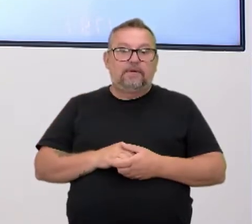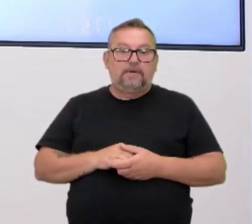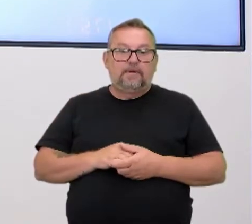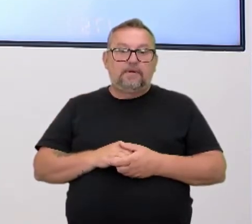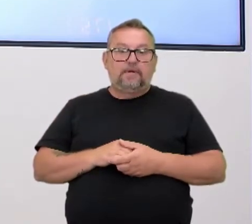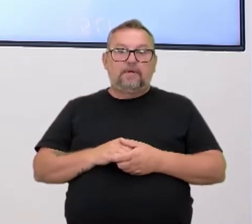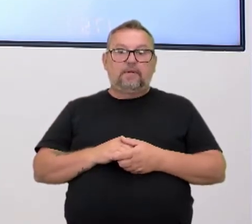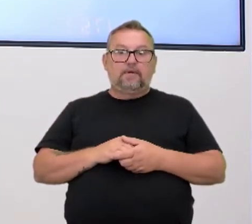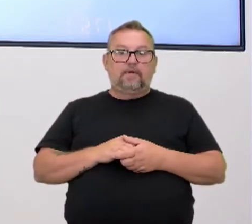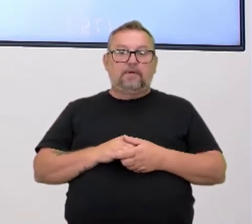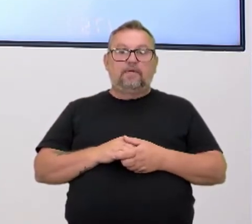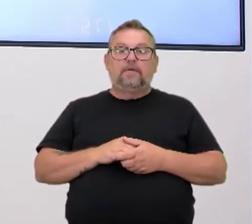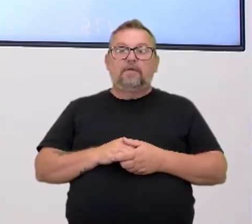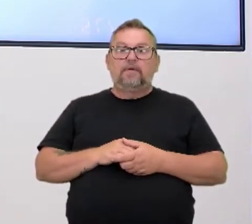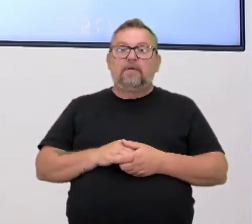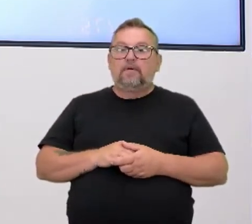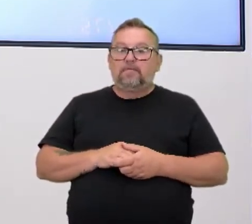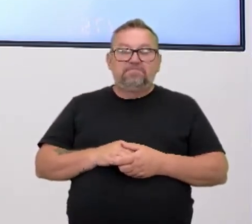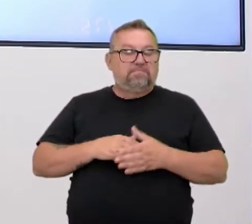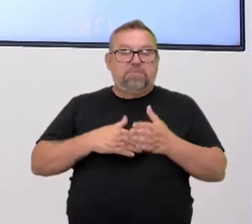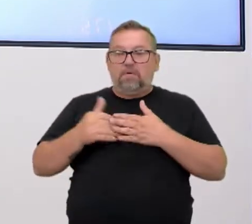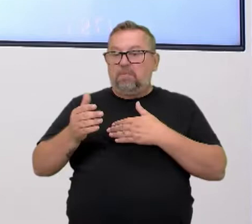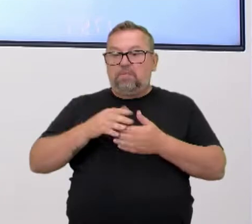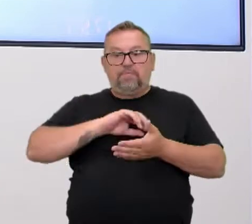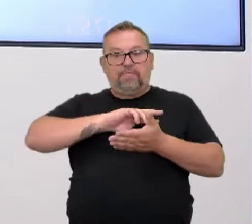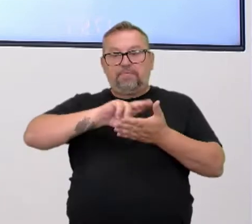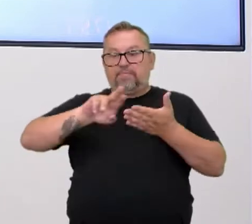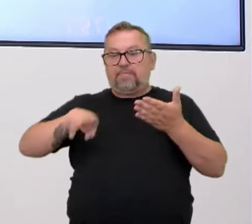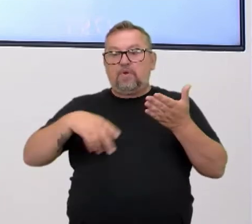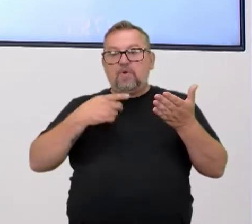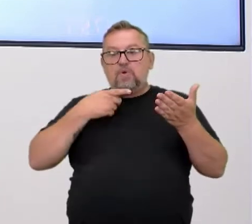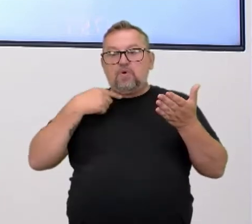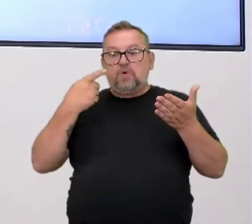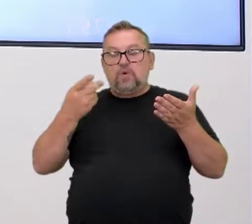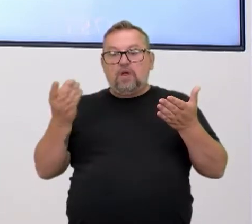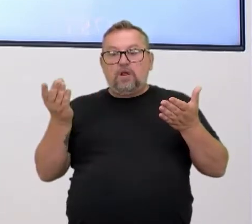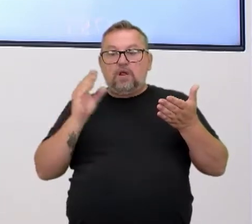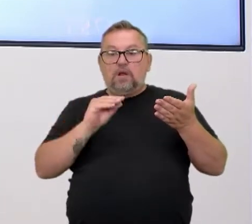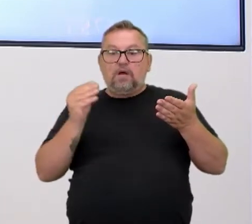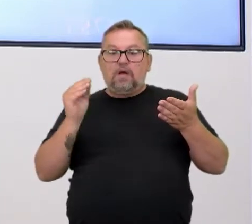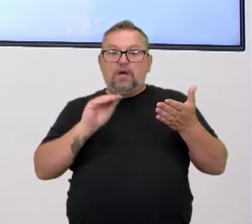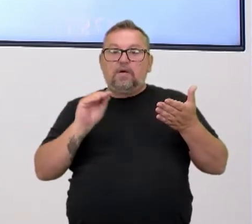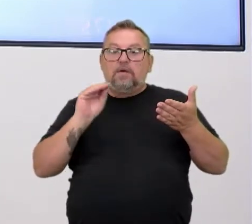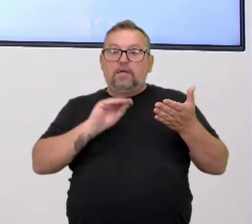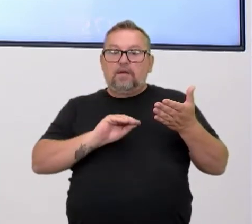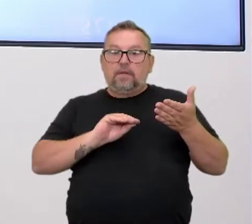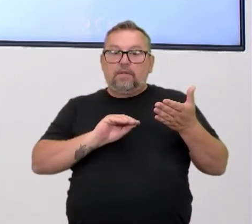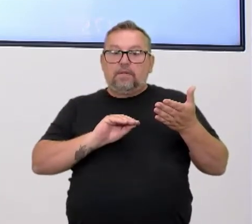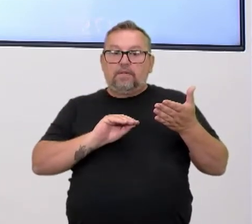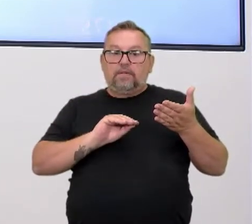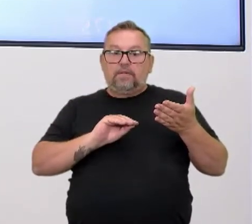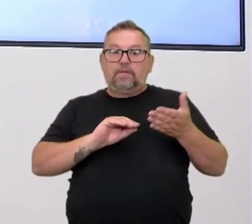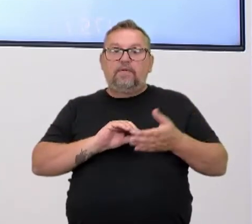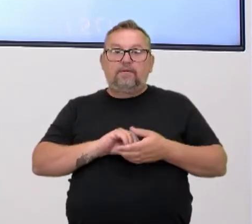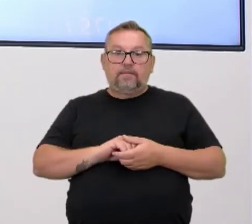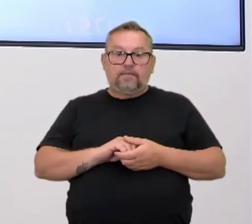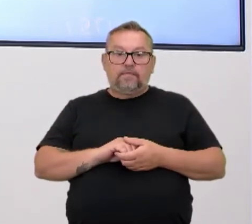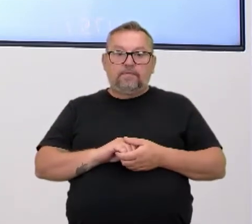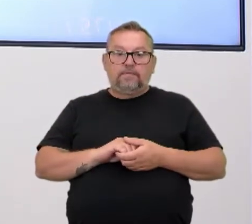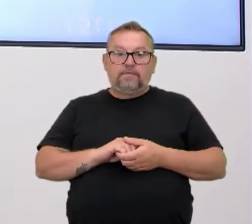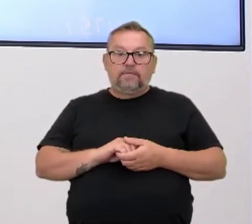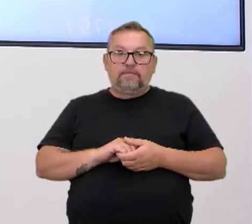uma grafitagem, pode ser colagem, o que você consegue tornar aí o seu mapa mental atrativo,